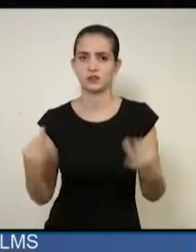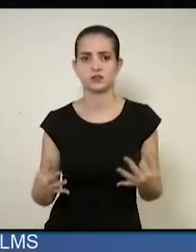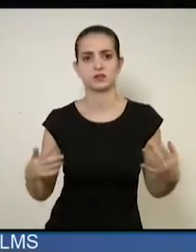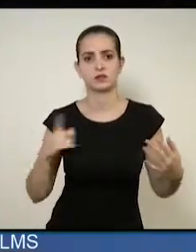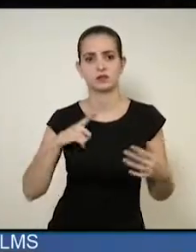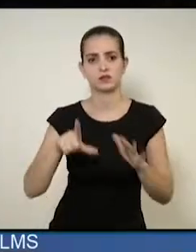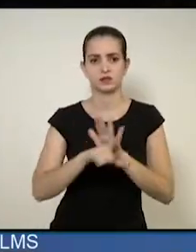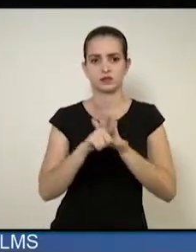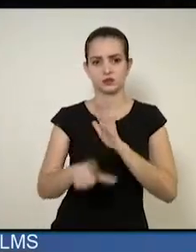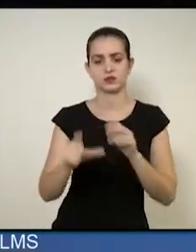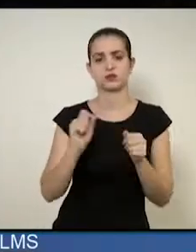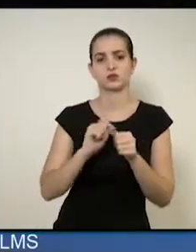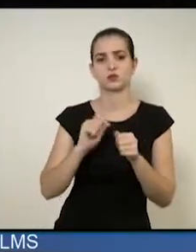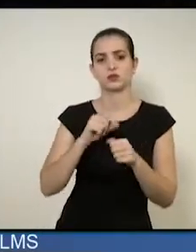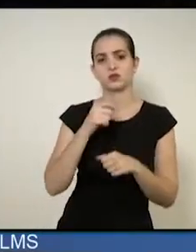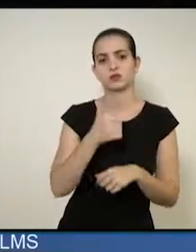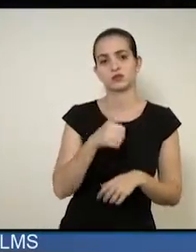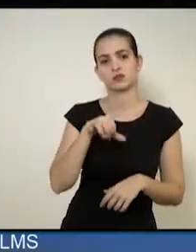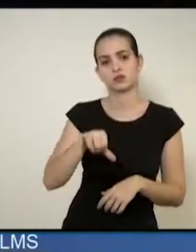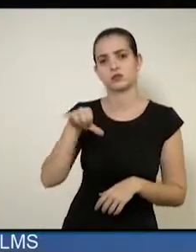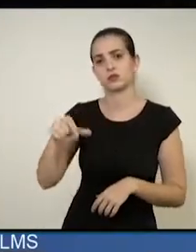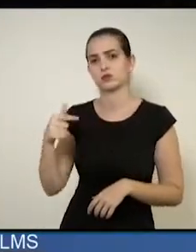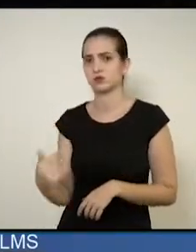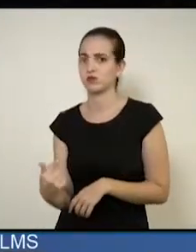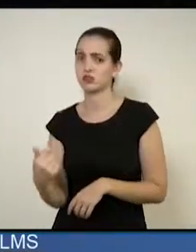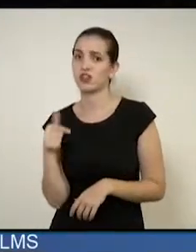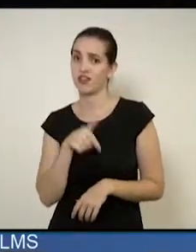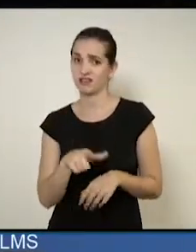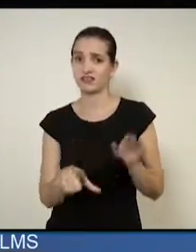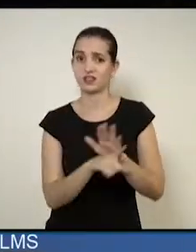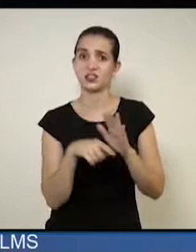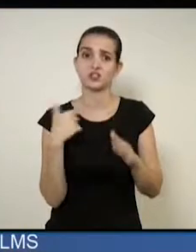foi feita em 97, essa legislação não previa